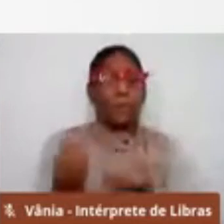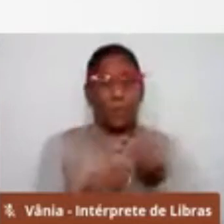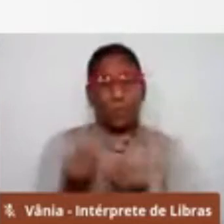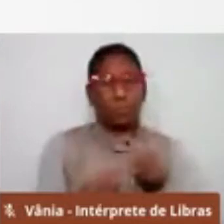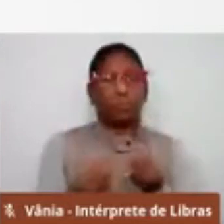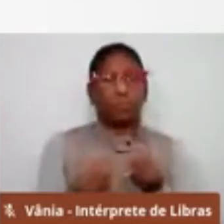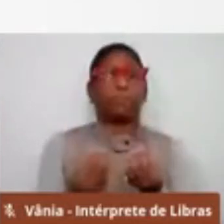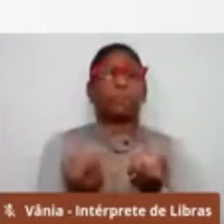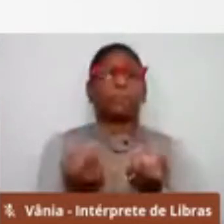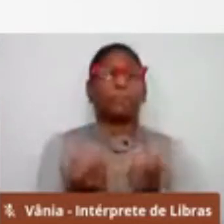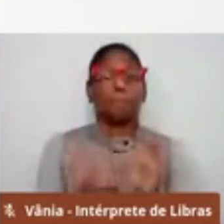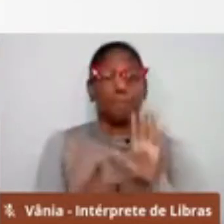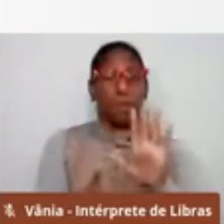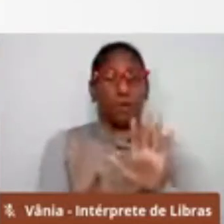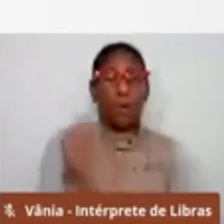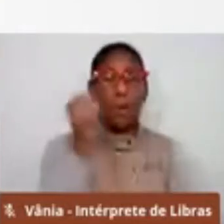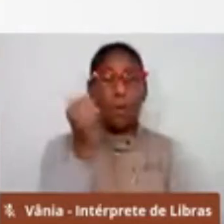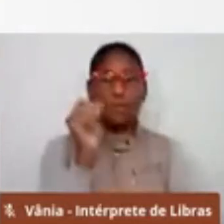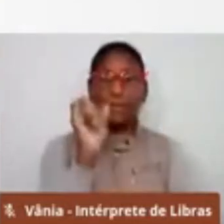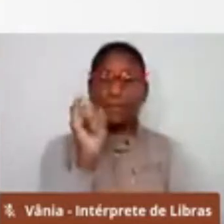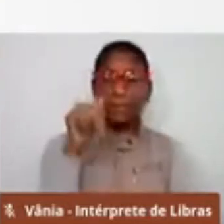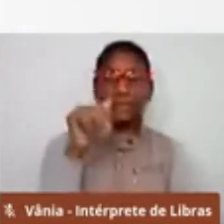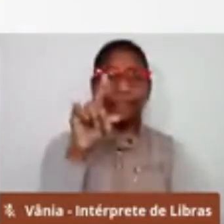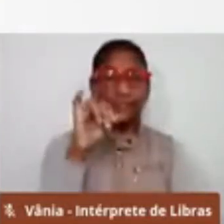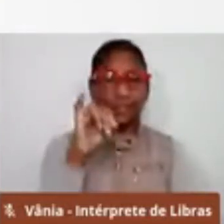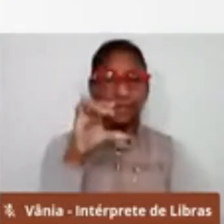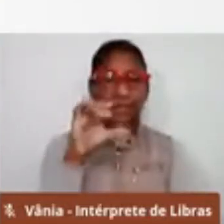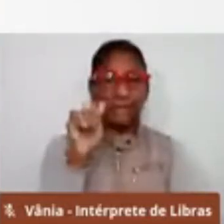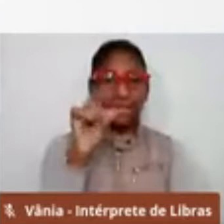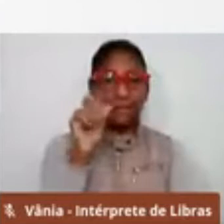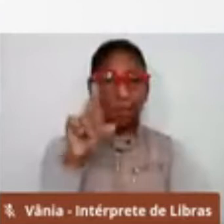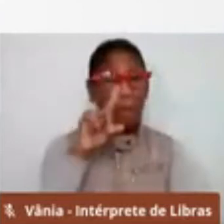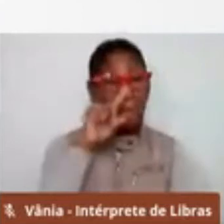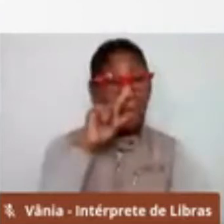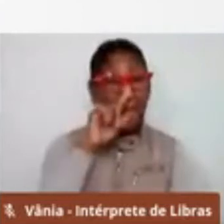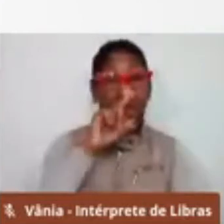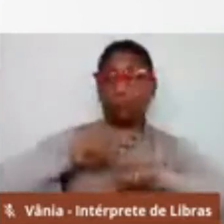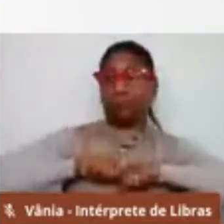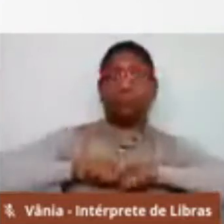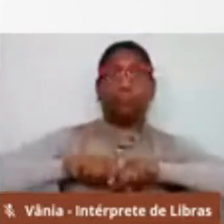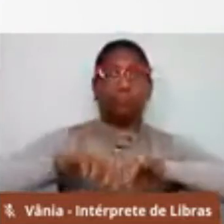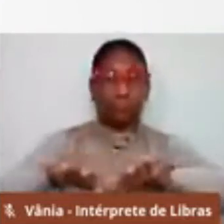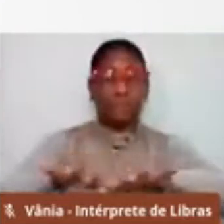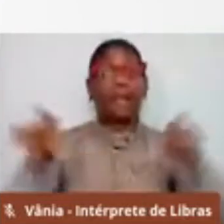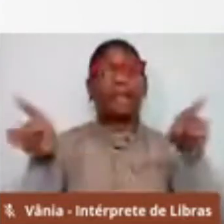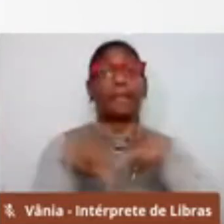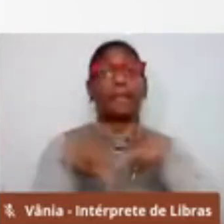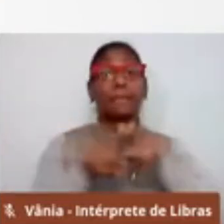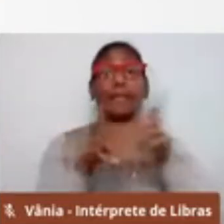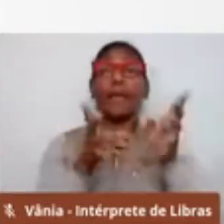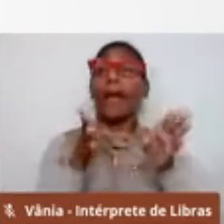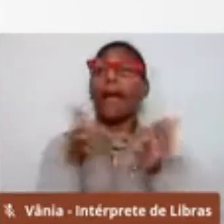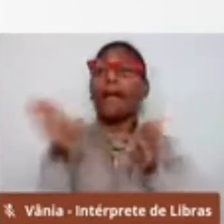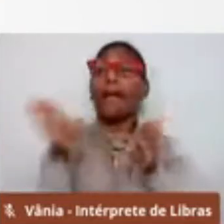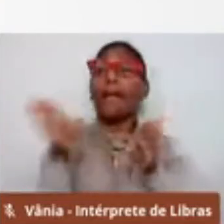o que os indicadores apontam, né, sobre o risco de contágio e também sobre a capacidade de atendimento em